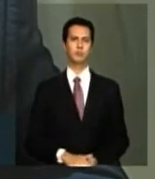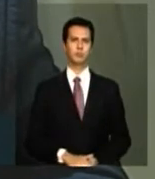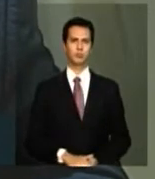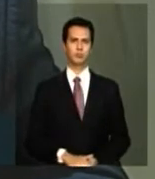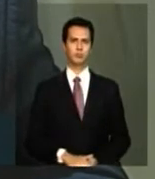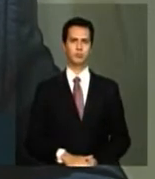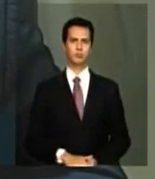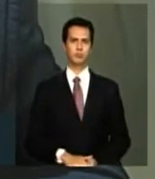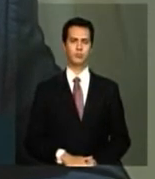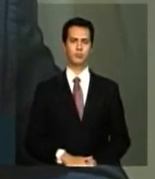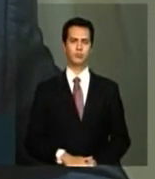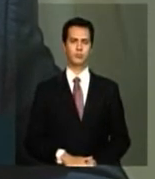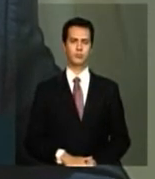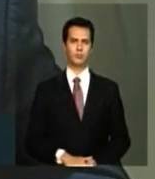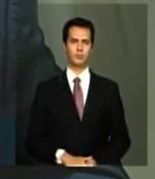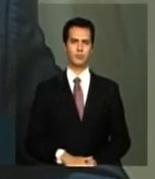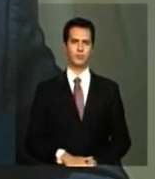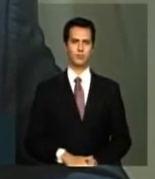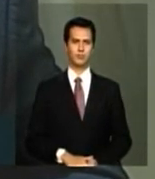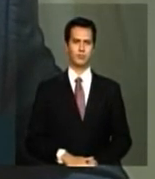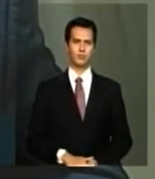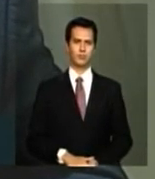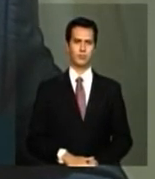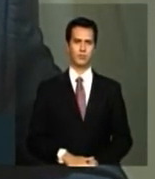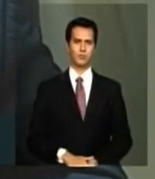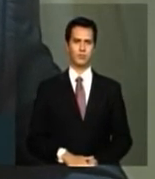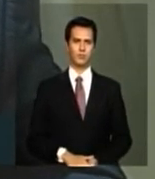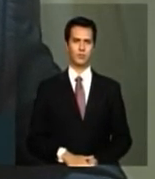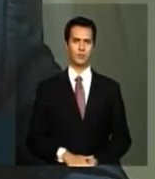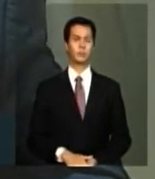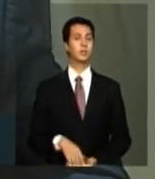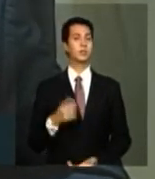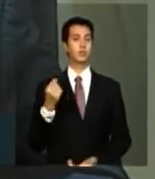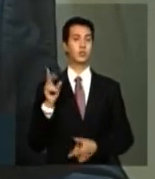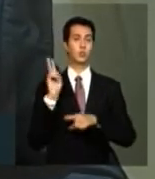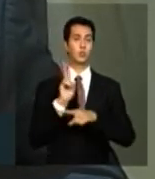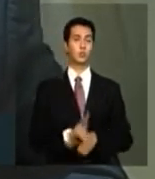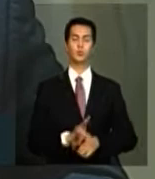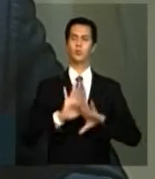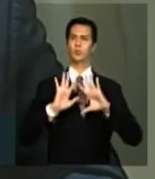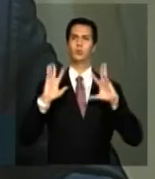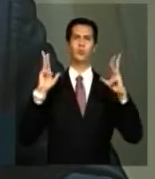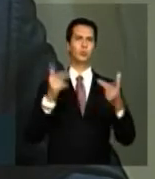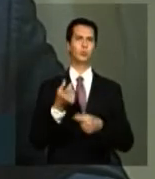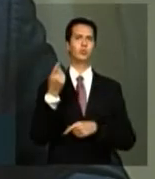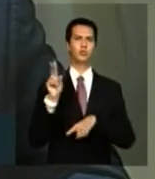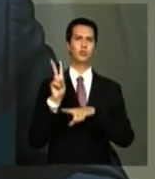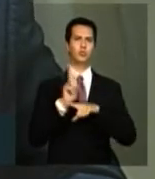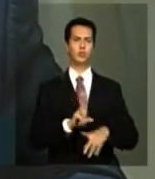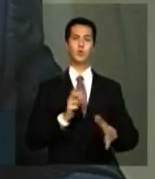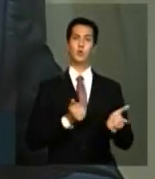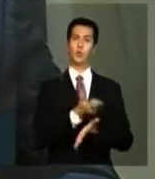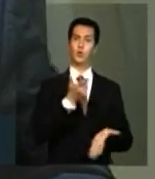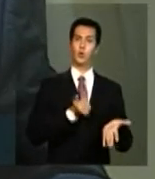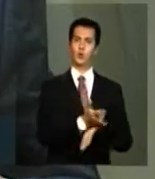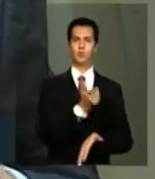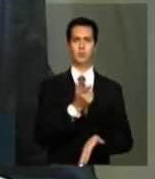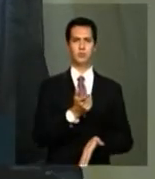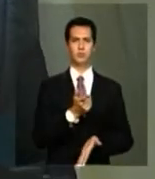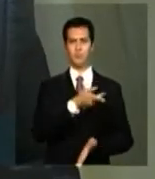hein para todo o crédito ao consumo para todo o crédito ao consumo da pessoa física